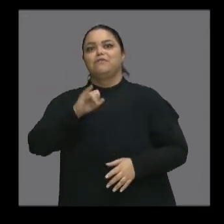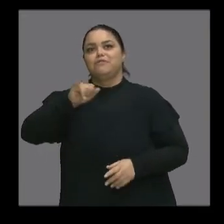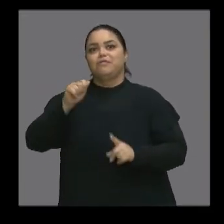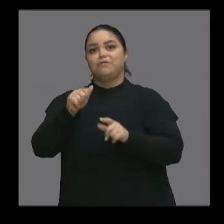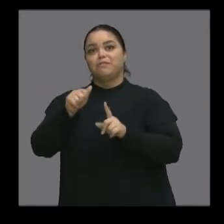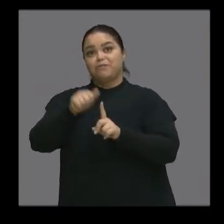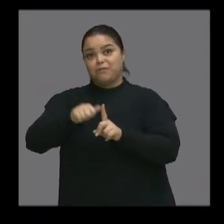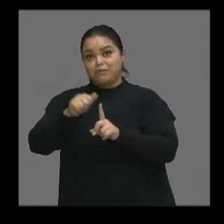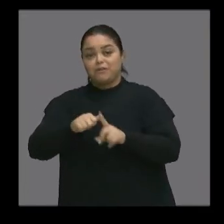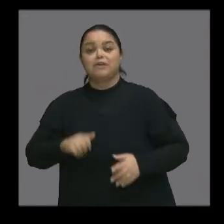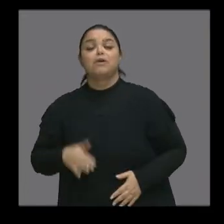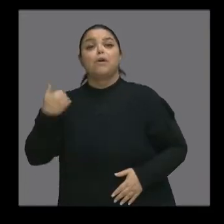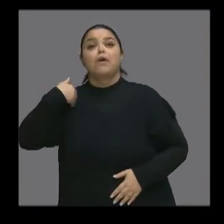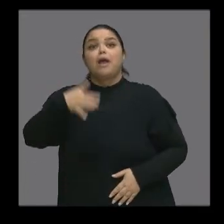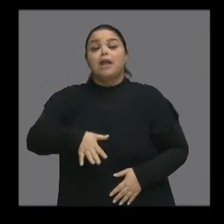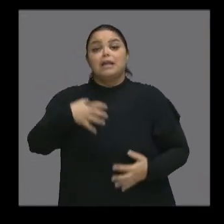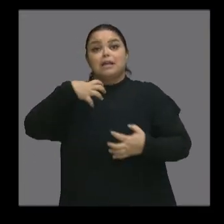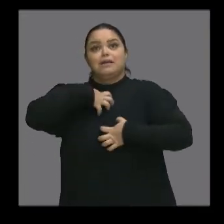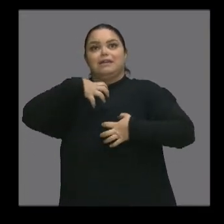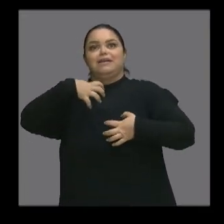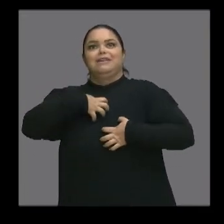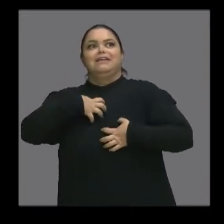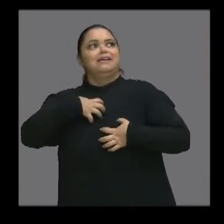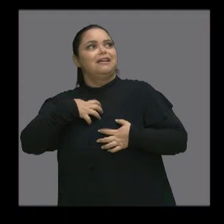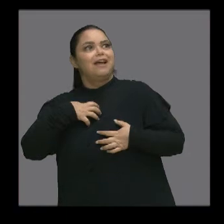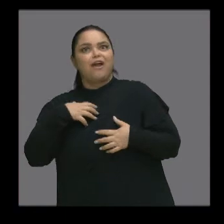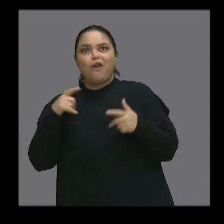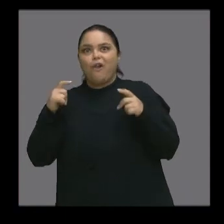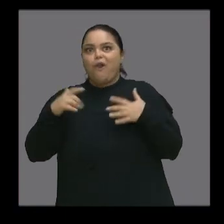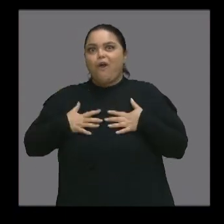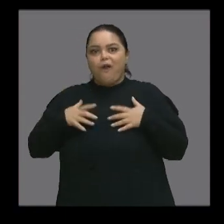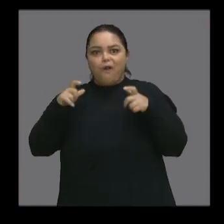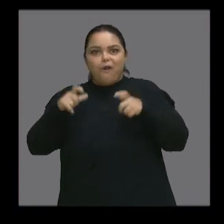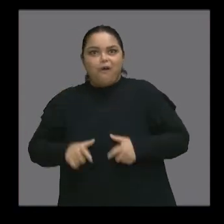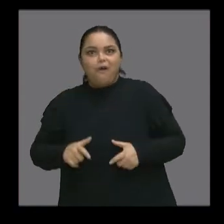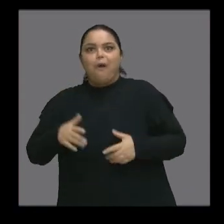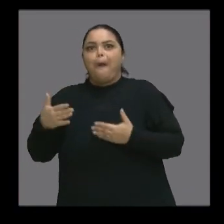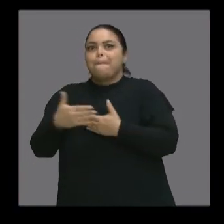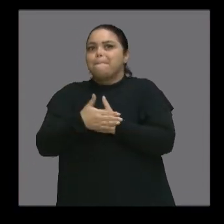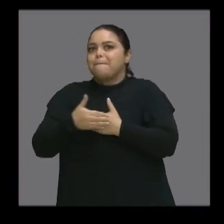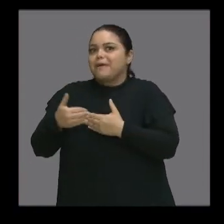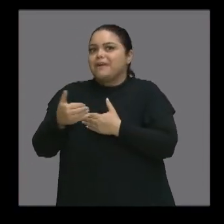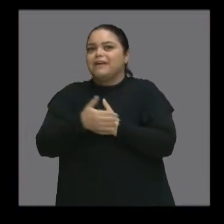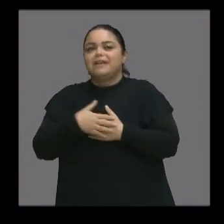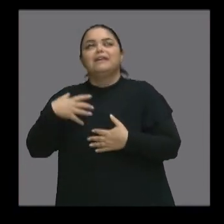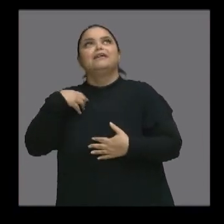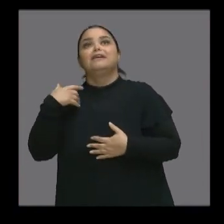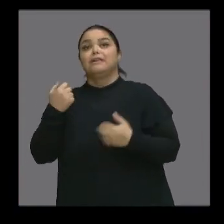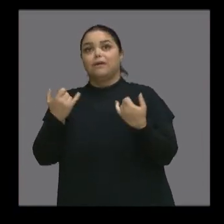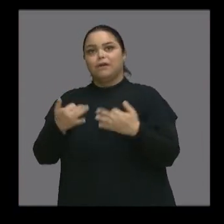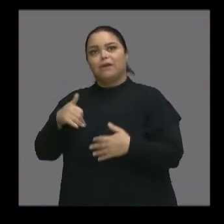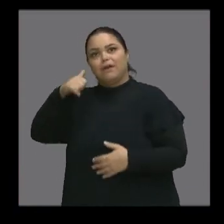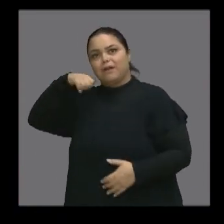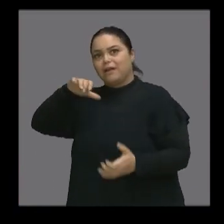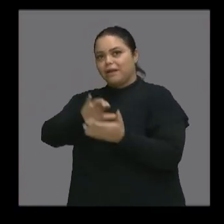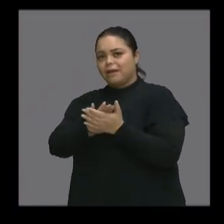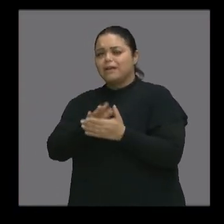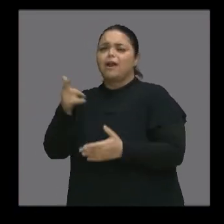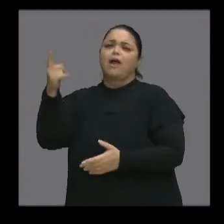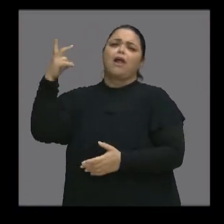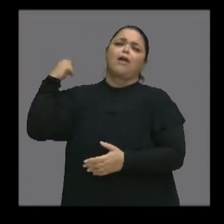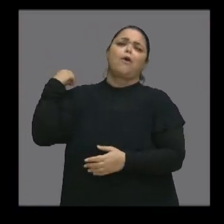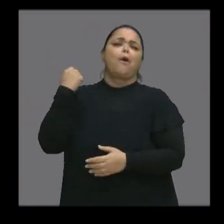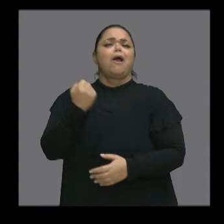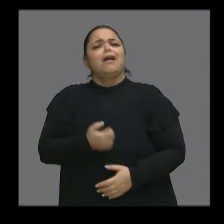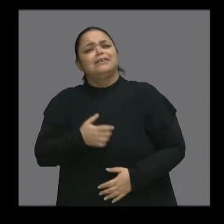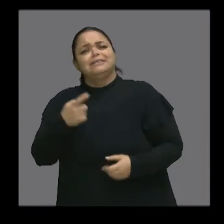eu coloquei os pés aqui, eu já senti um clima extremamente acolhedor. Eu falei até com a minha esposa na época o